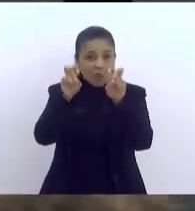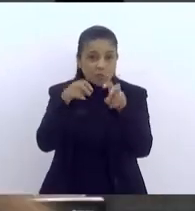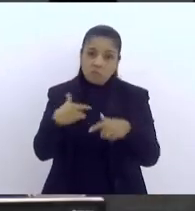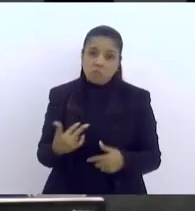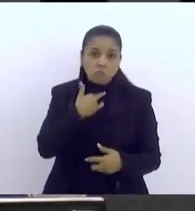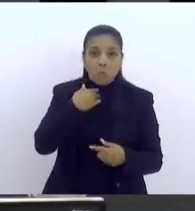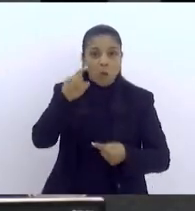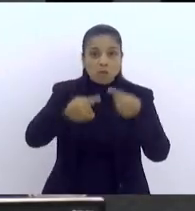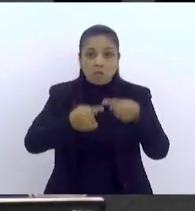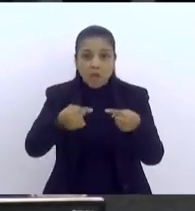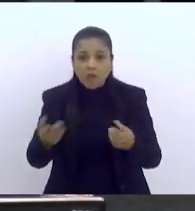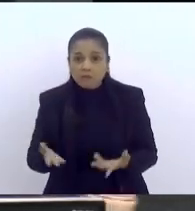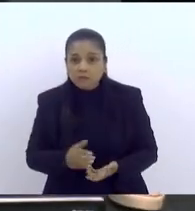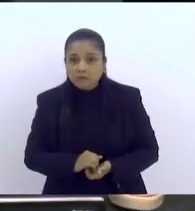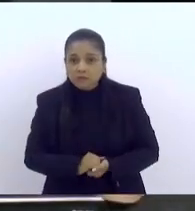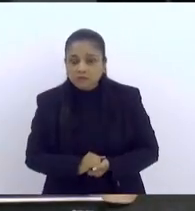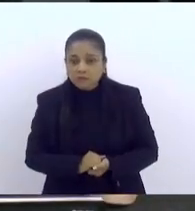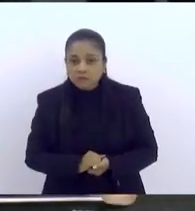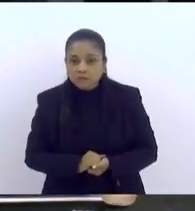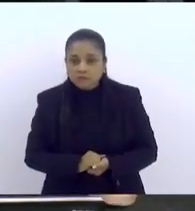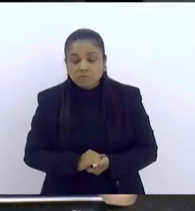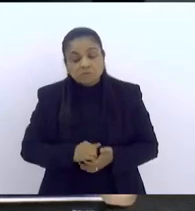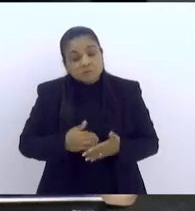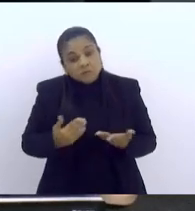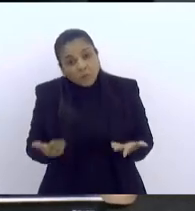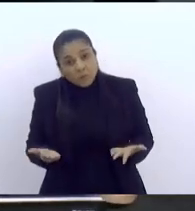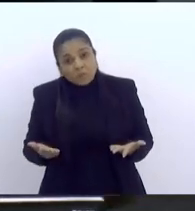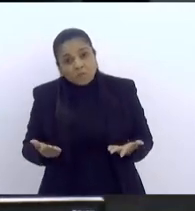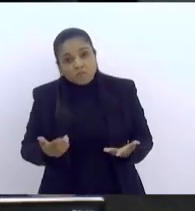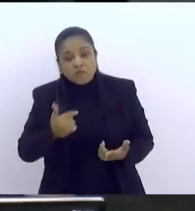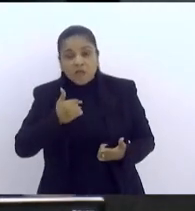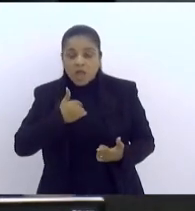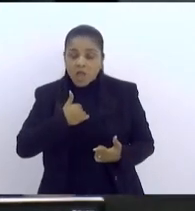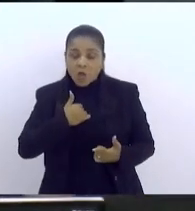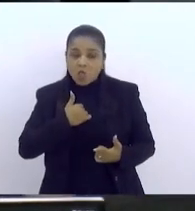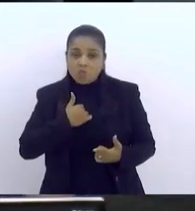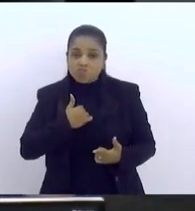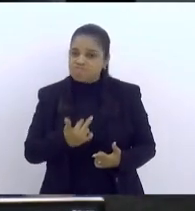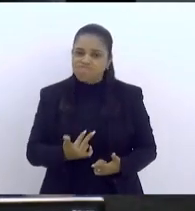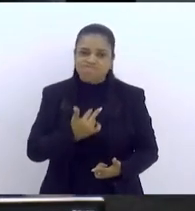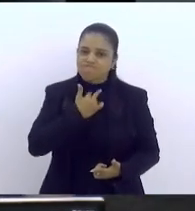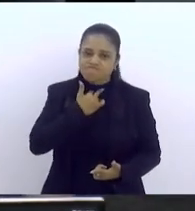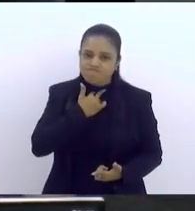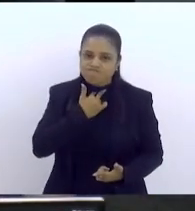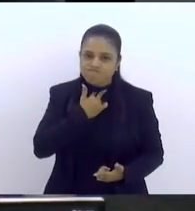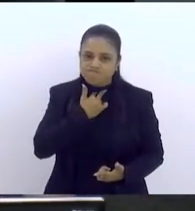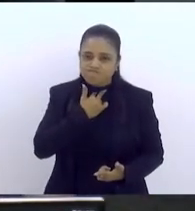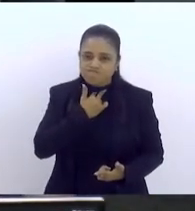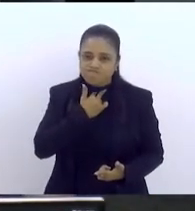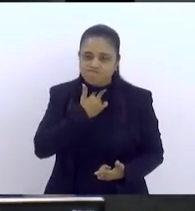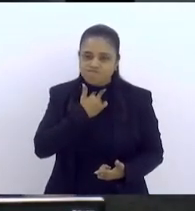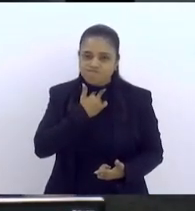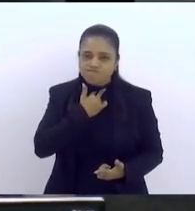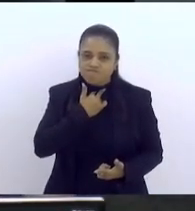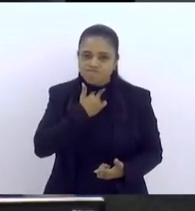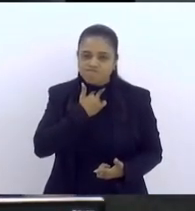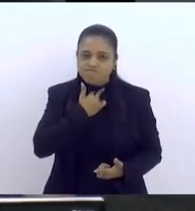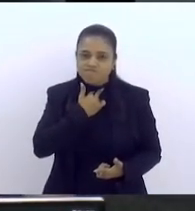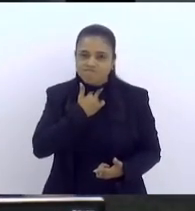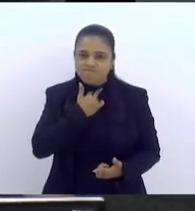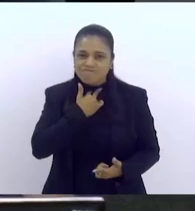debate. Sendo assim, eu não vou poder adentrar